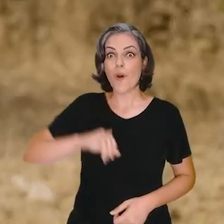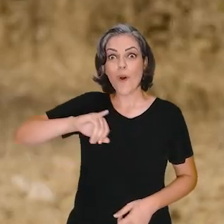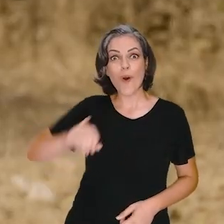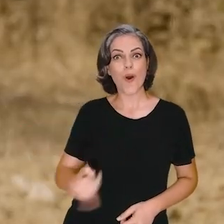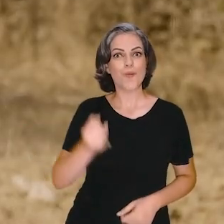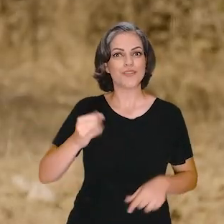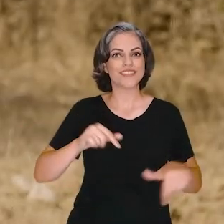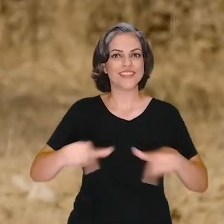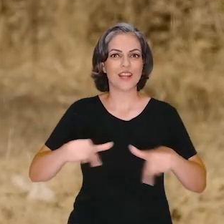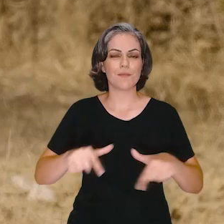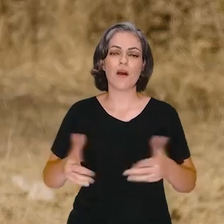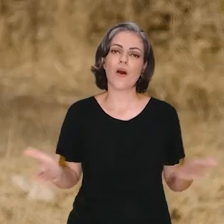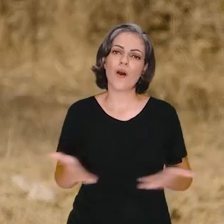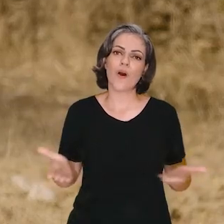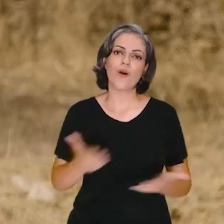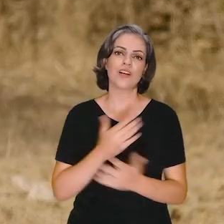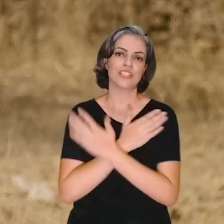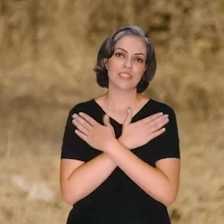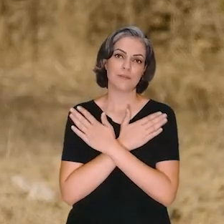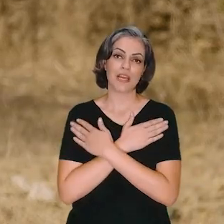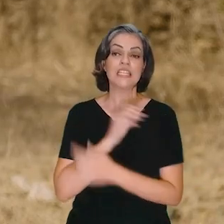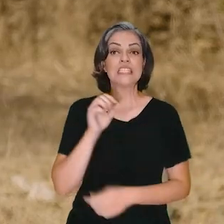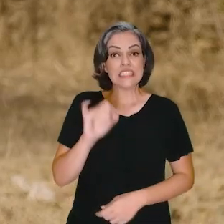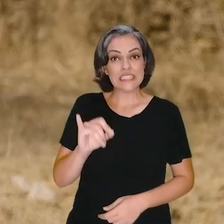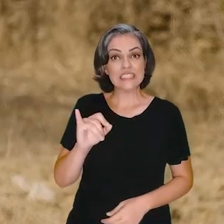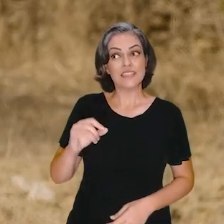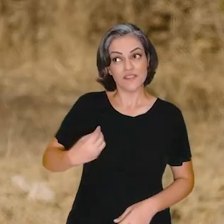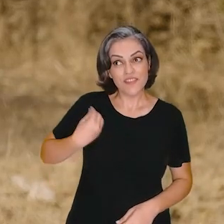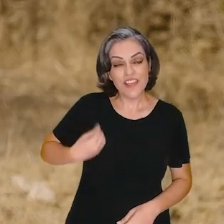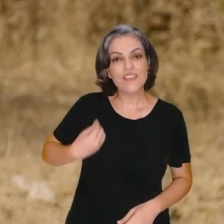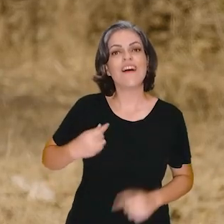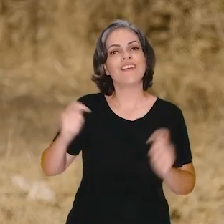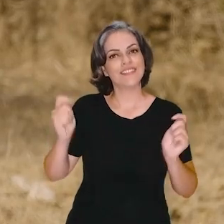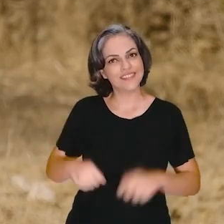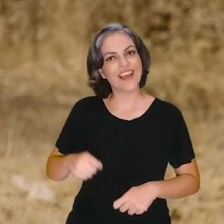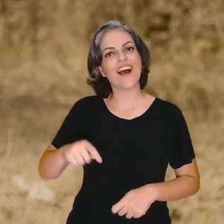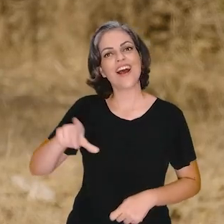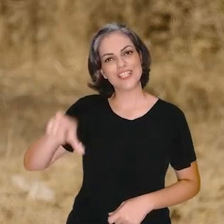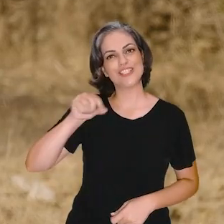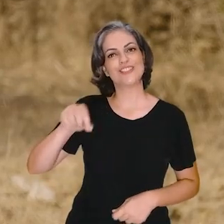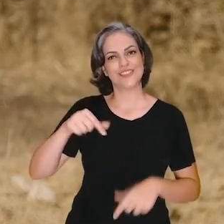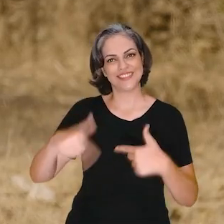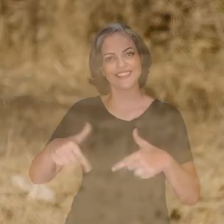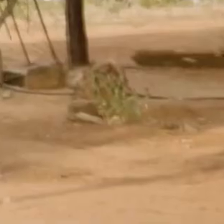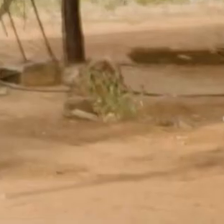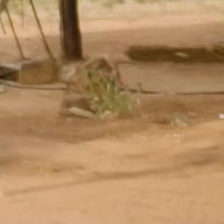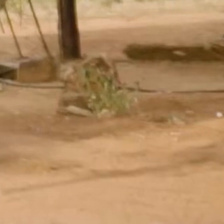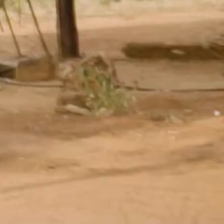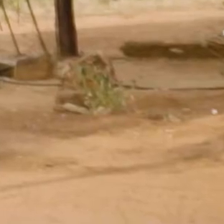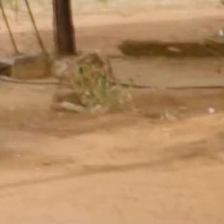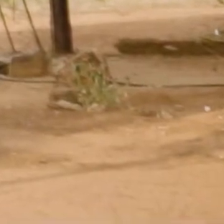né? Atualmente eu não trabalho, mas se ela chegava, eu vou ter a possibilidade de trabalhar.